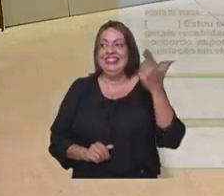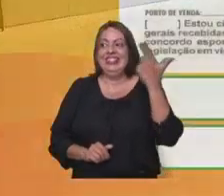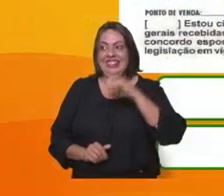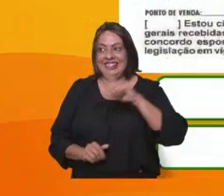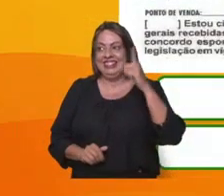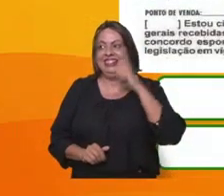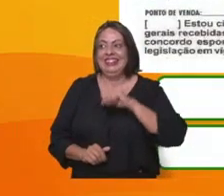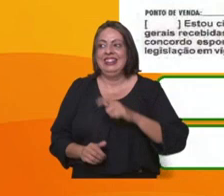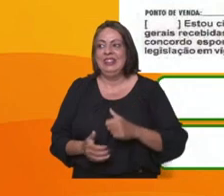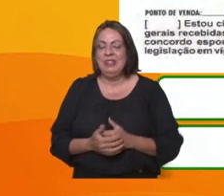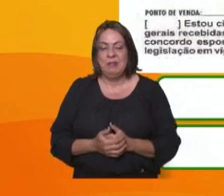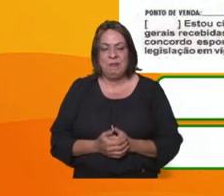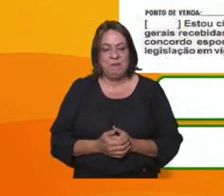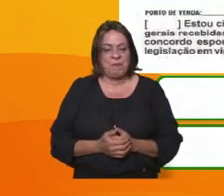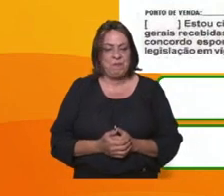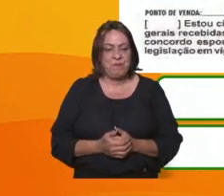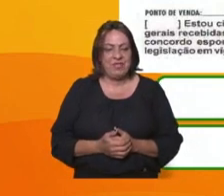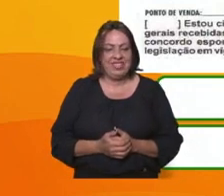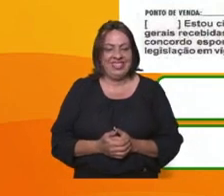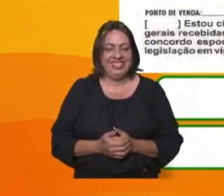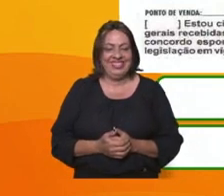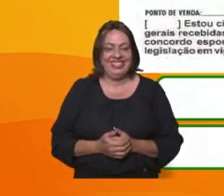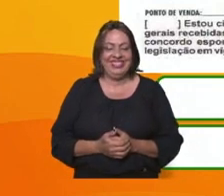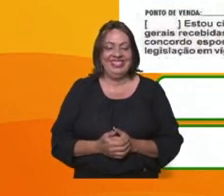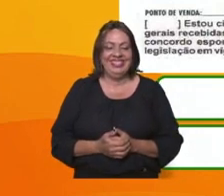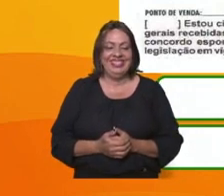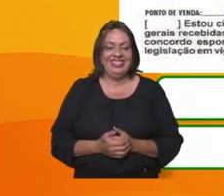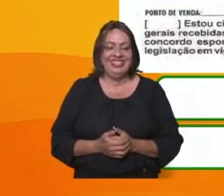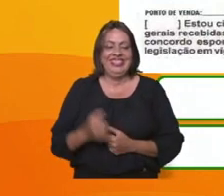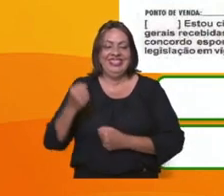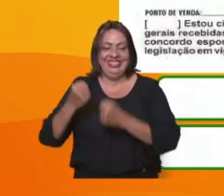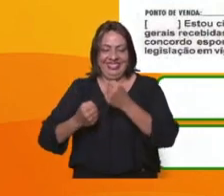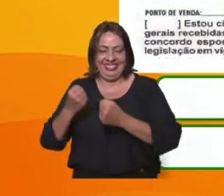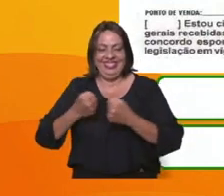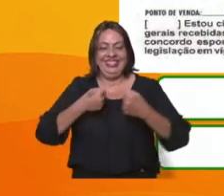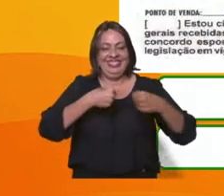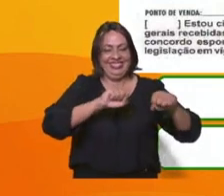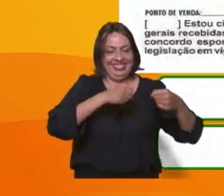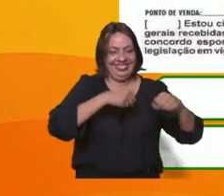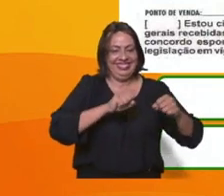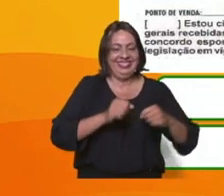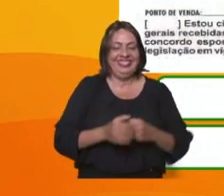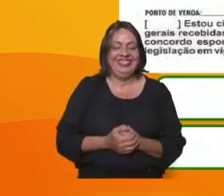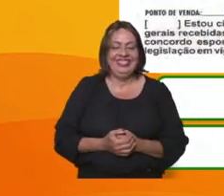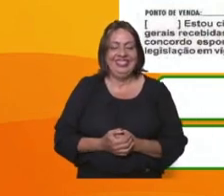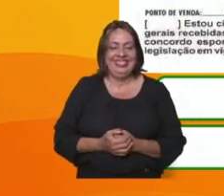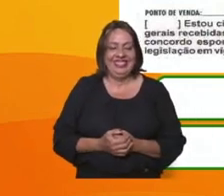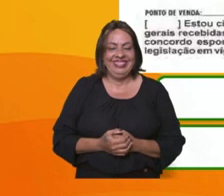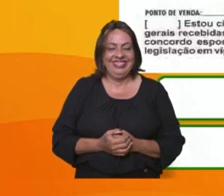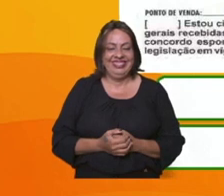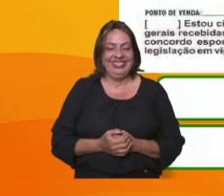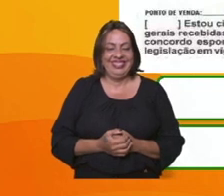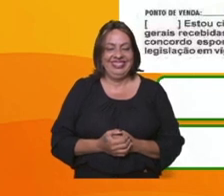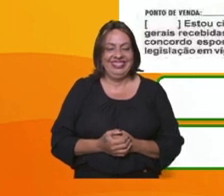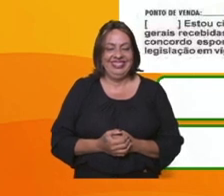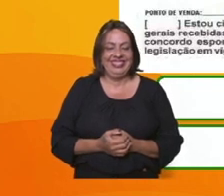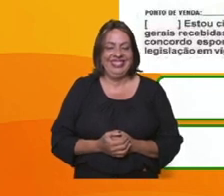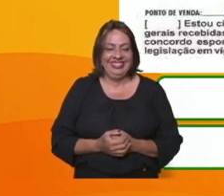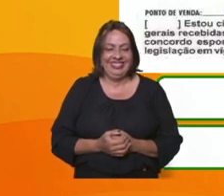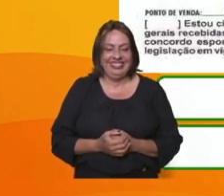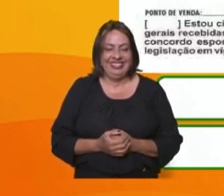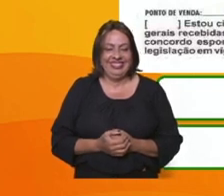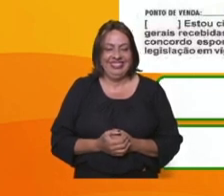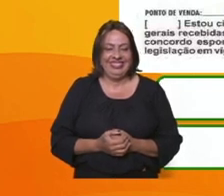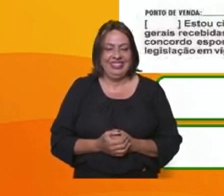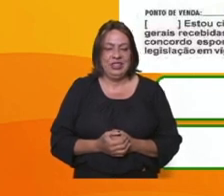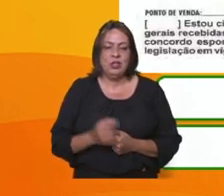ganhador, vou te contar, tá levando um Fiat Strada e uma moto NXR, que é isso? Não quis disputar nervoso muito,